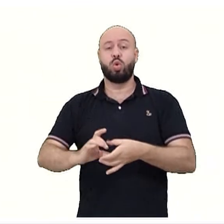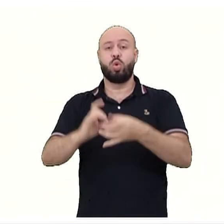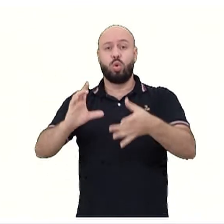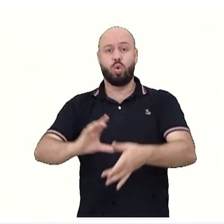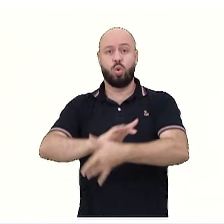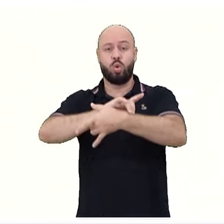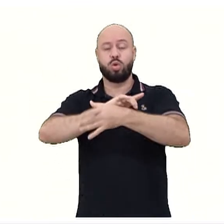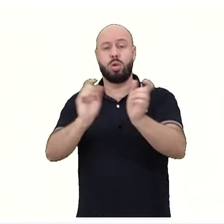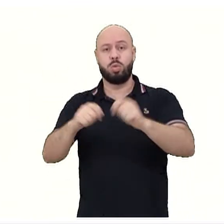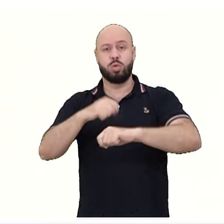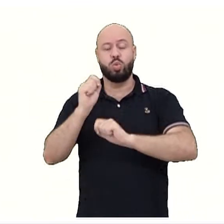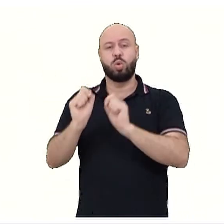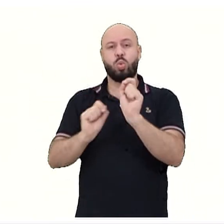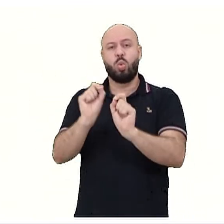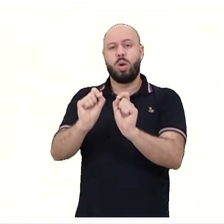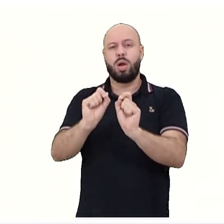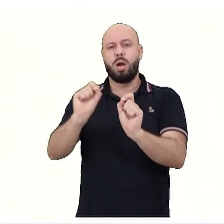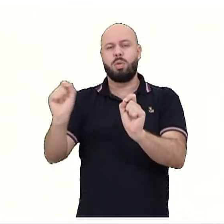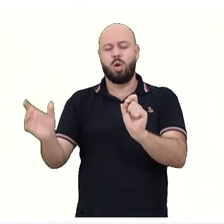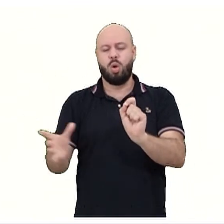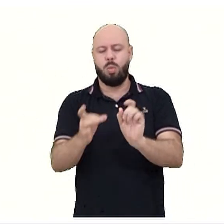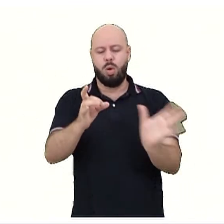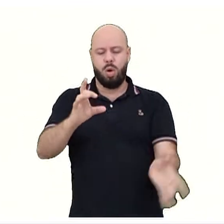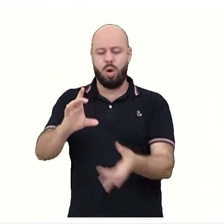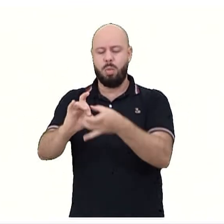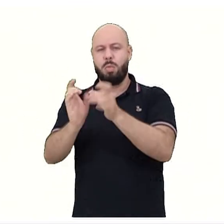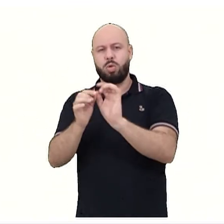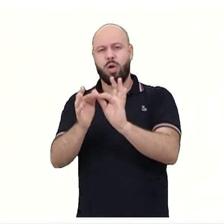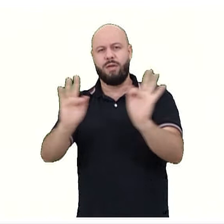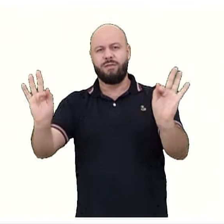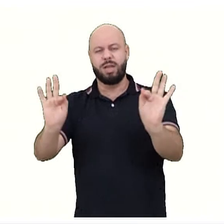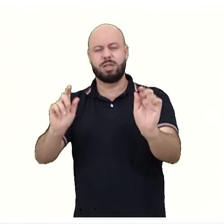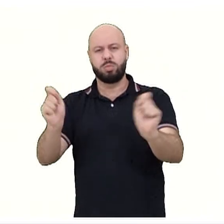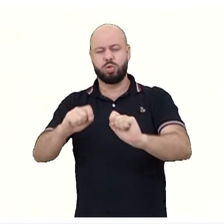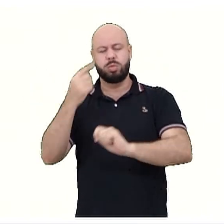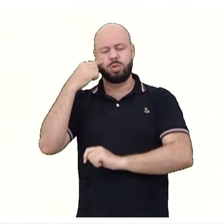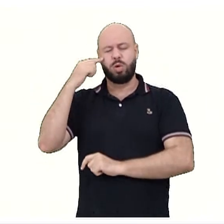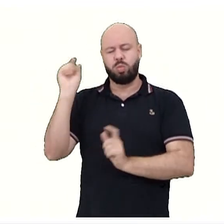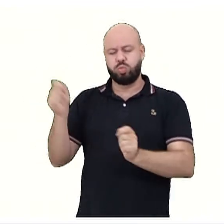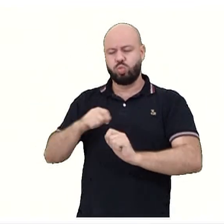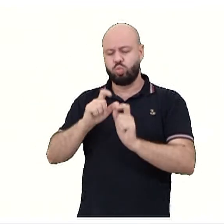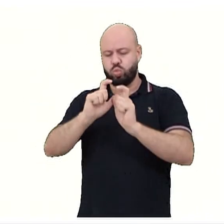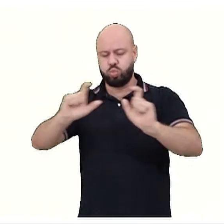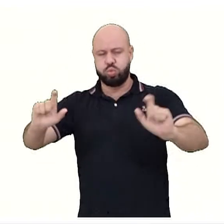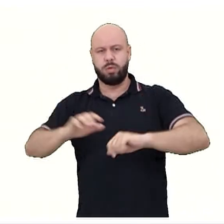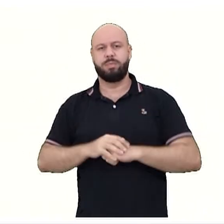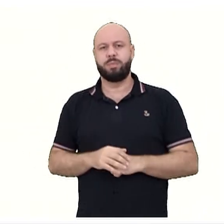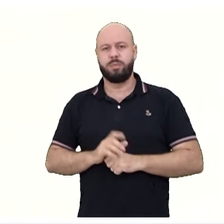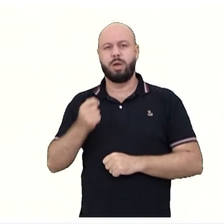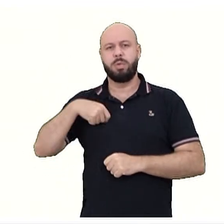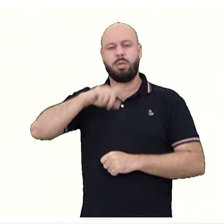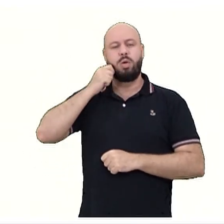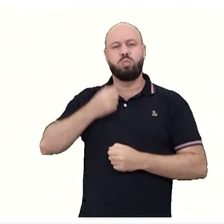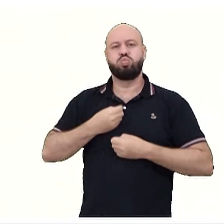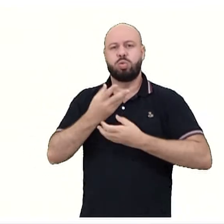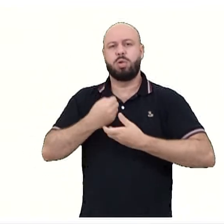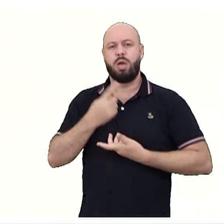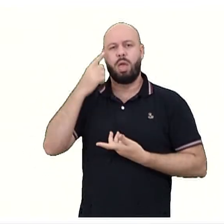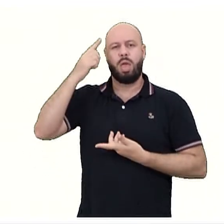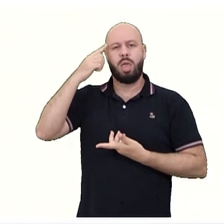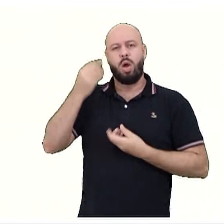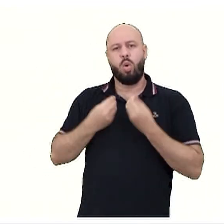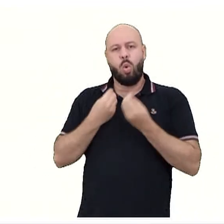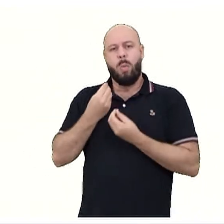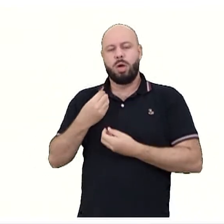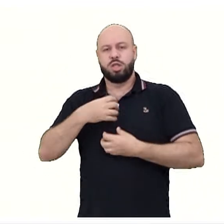E elas funcionam como os conectivos nas frases. Então, dessa maneira, nós podemos expressar nossas ideias. De